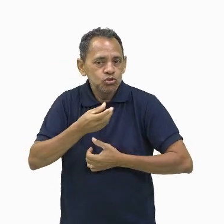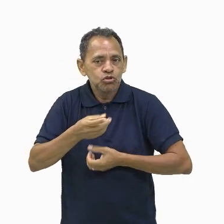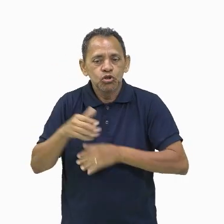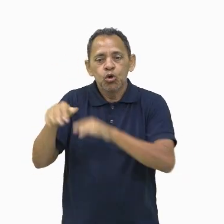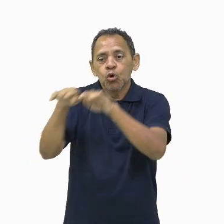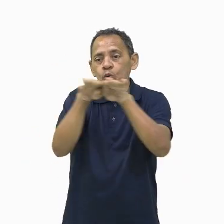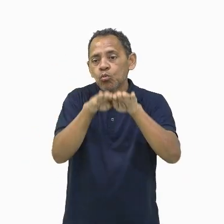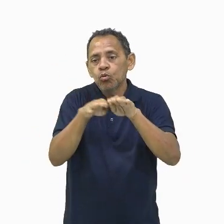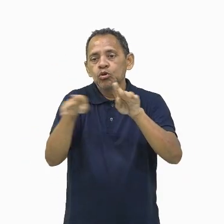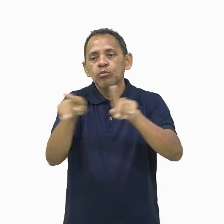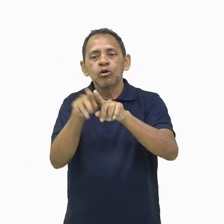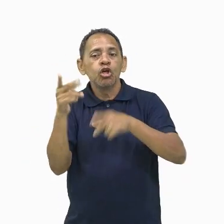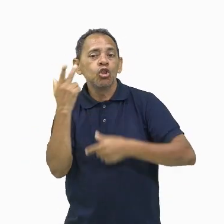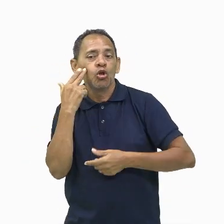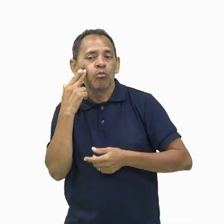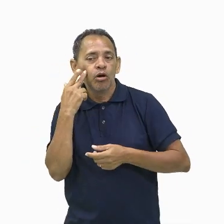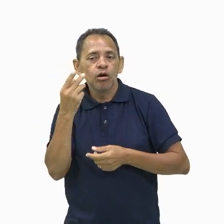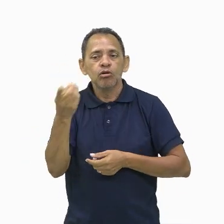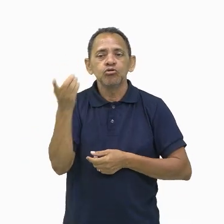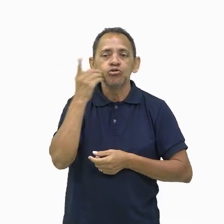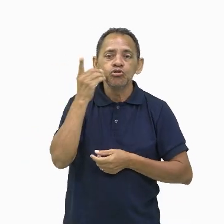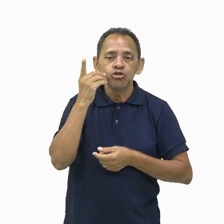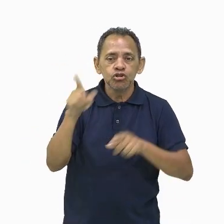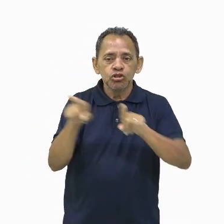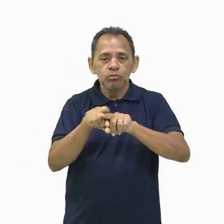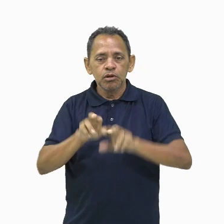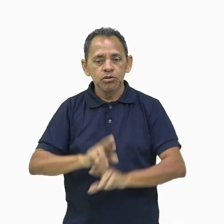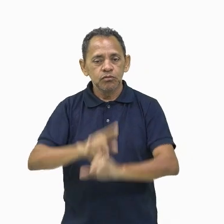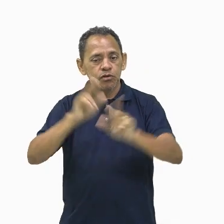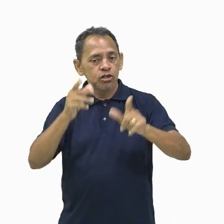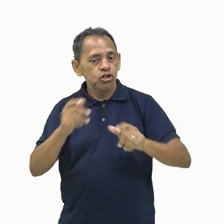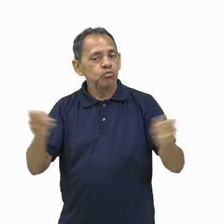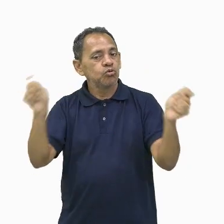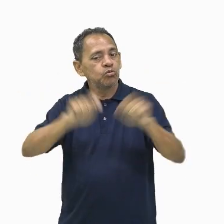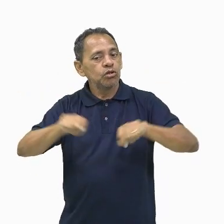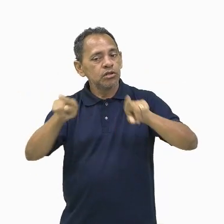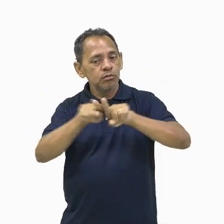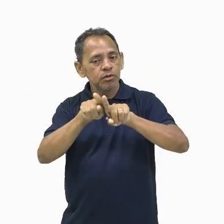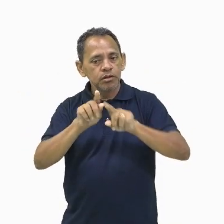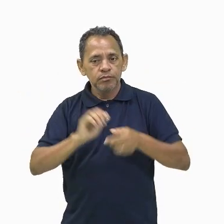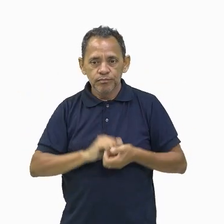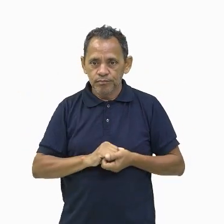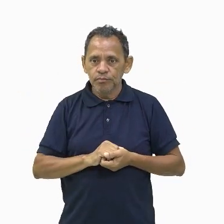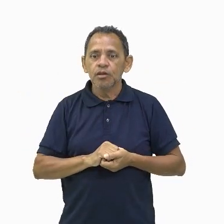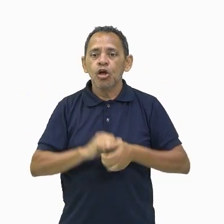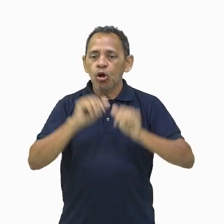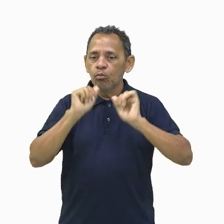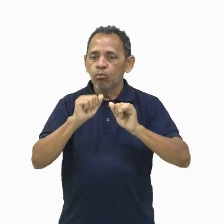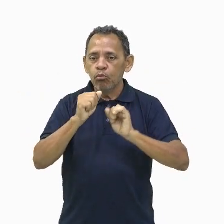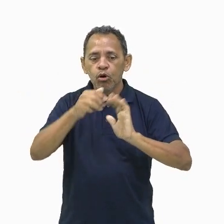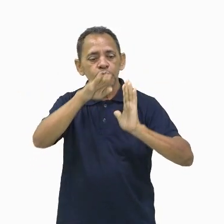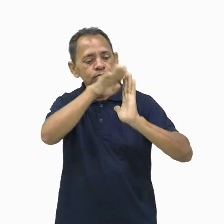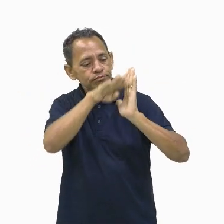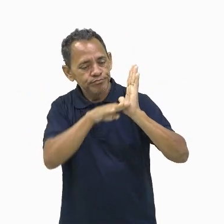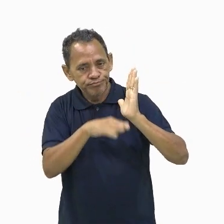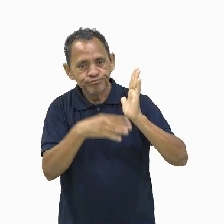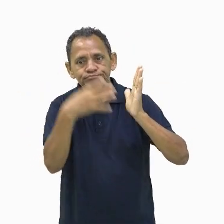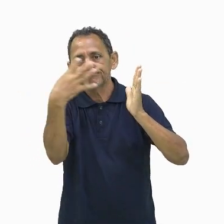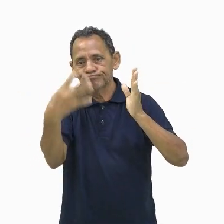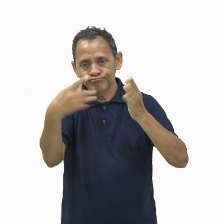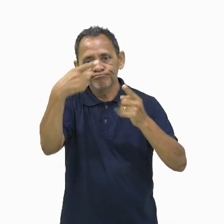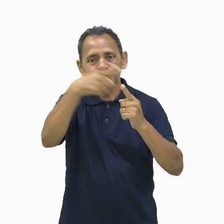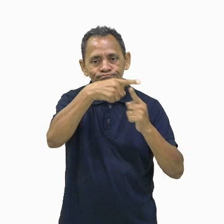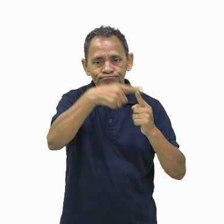realmente explorar a língua nas suas diferentes possibilidades, certo? E elas podem ser classificadas em 4 tipos de acordo